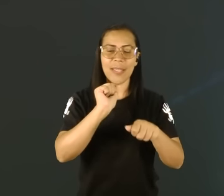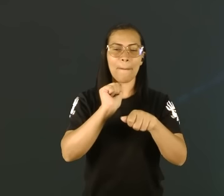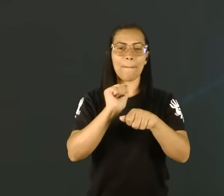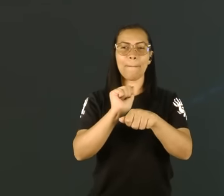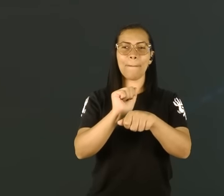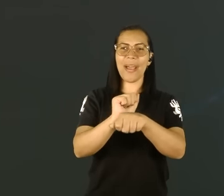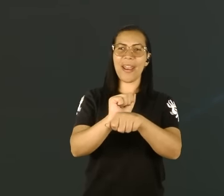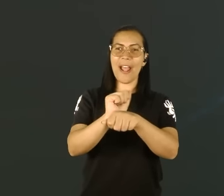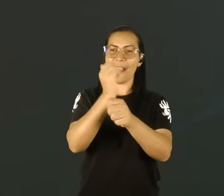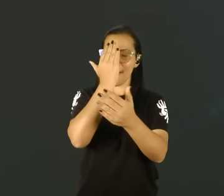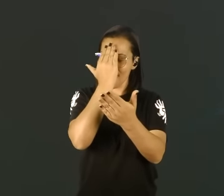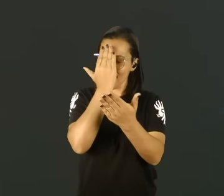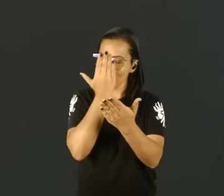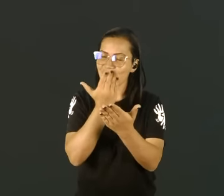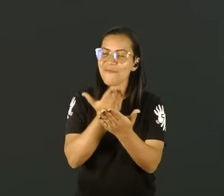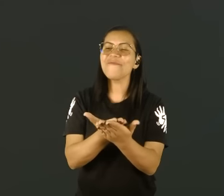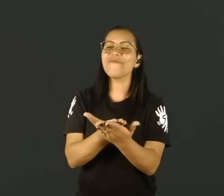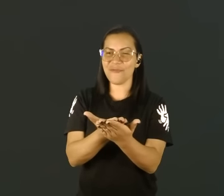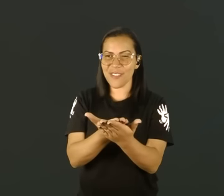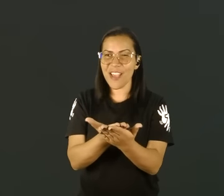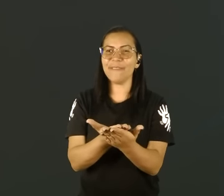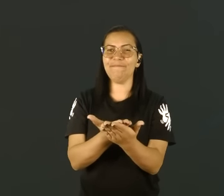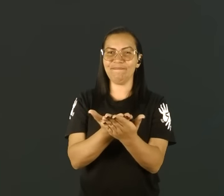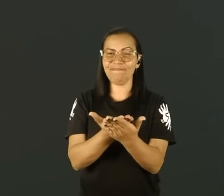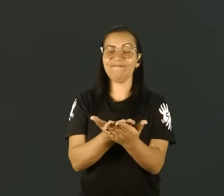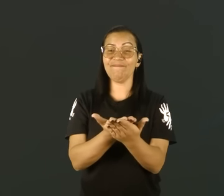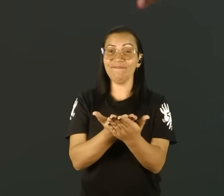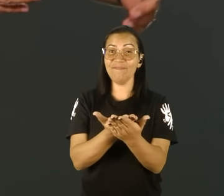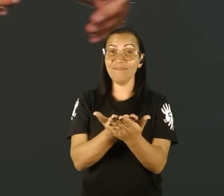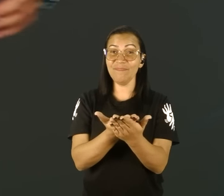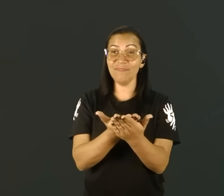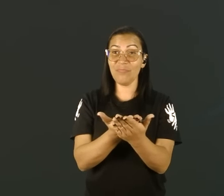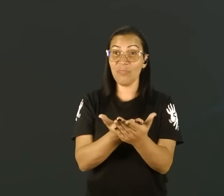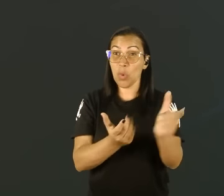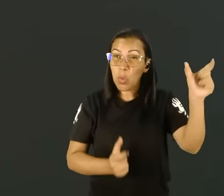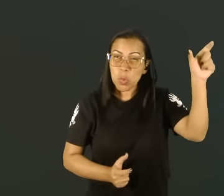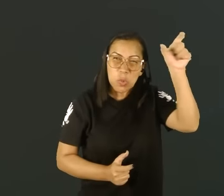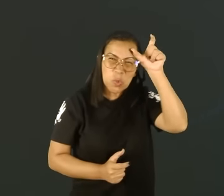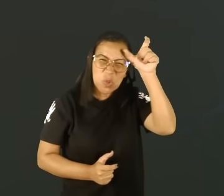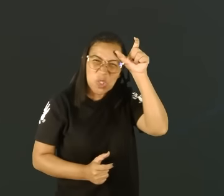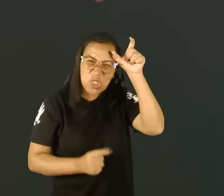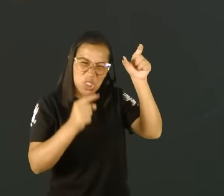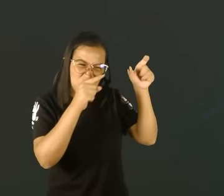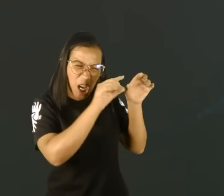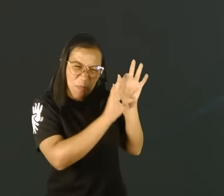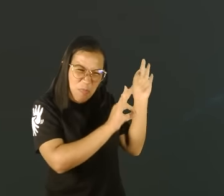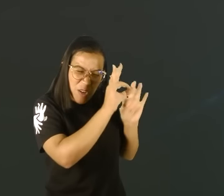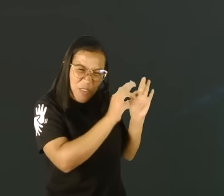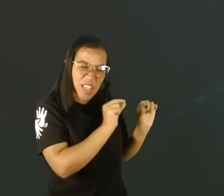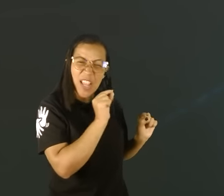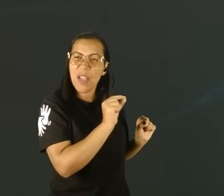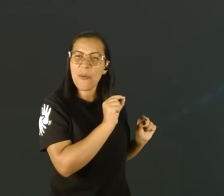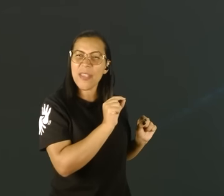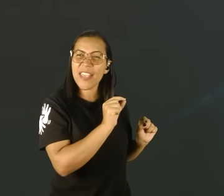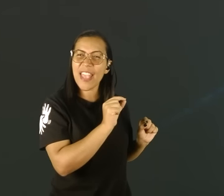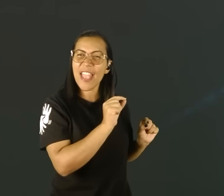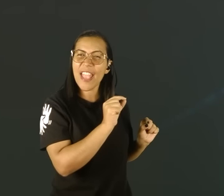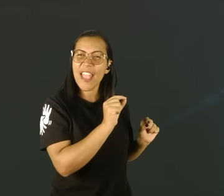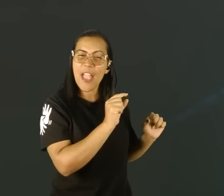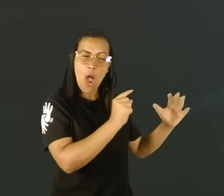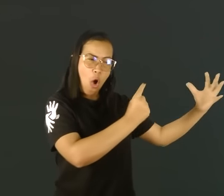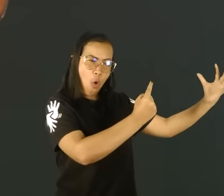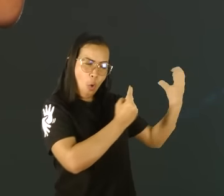infelizmente, nos fazem trabalhar exaustivamente inúteis, guerras inúteis, problemas que não